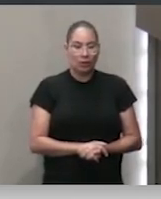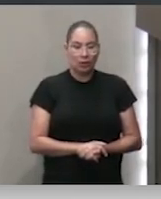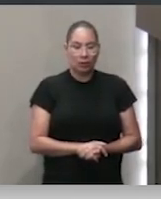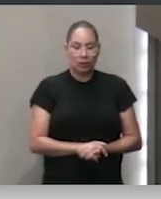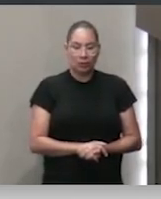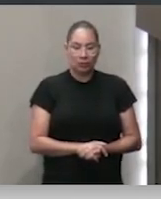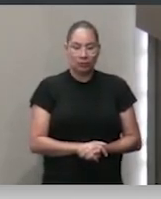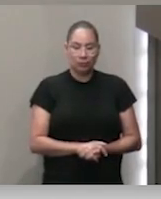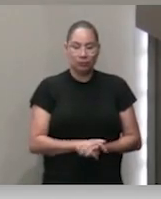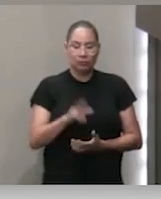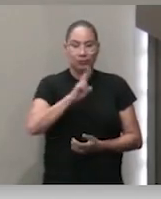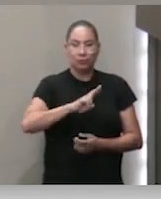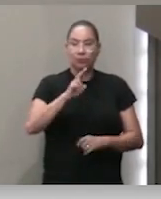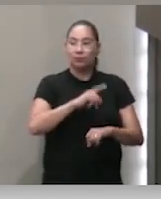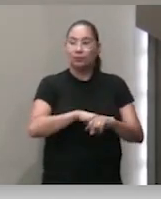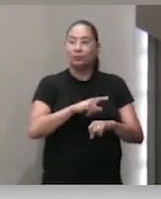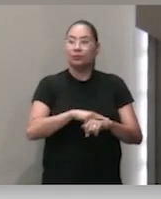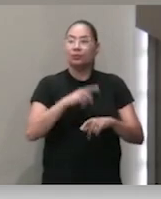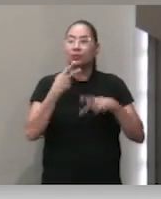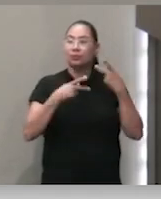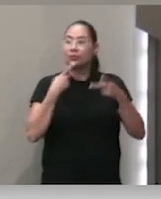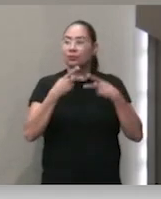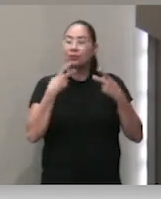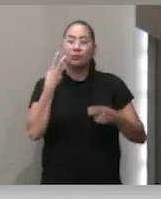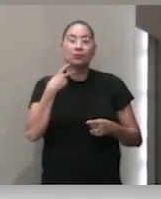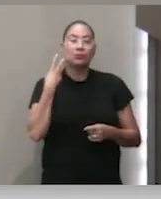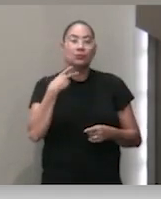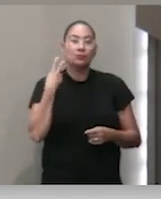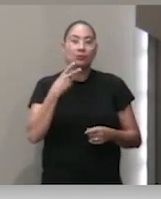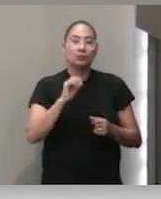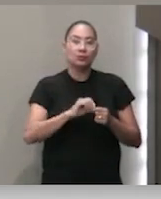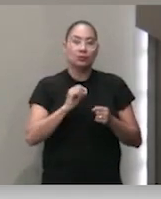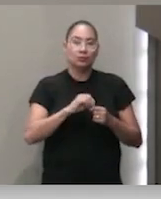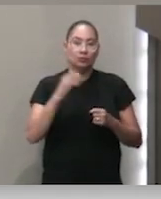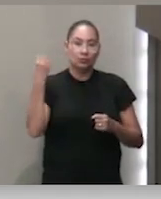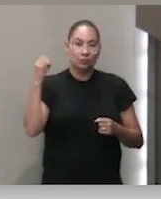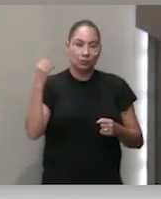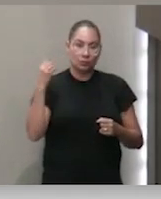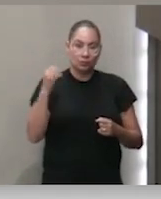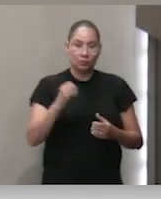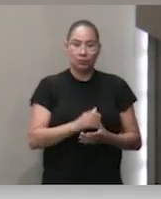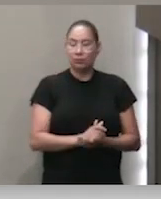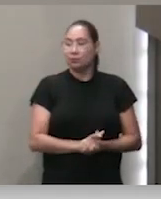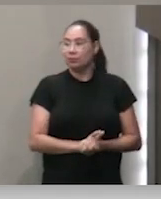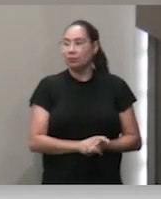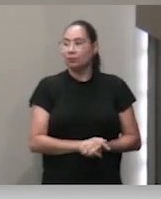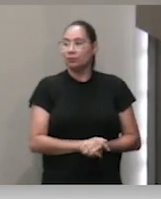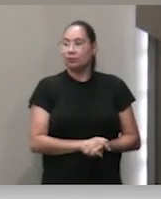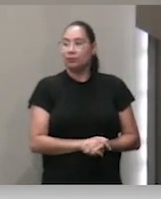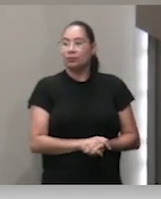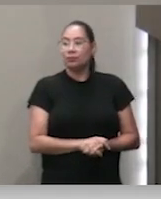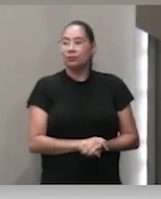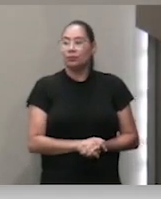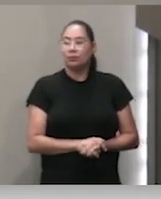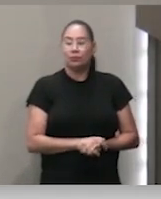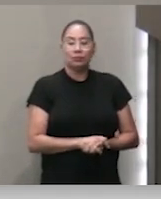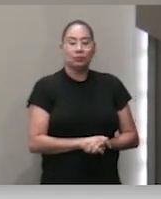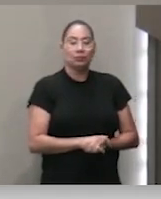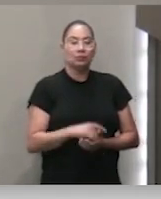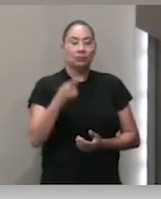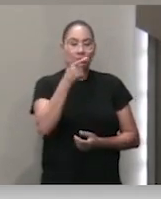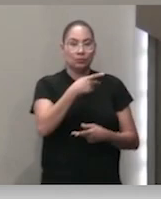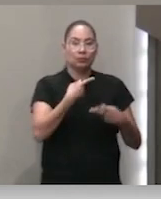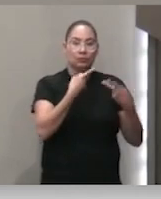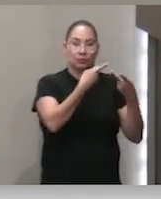para falar sobre o que os vereadores foram fazer em Porto Alegre, vereador Gil. Eles foram